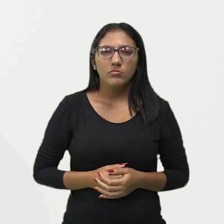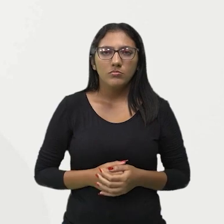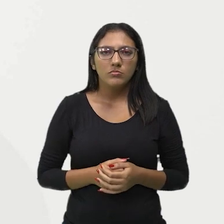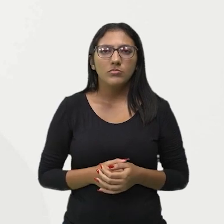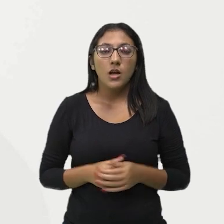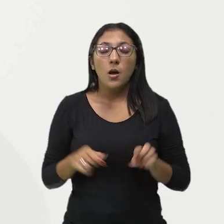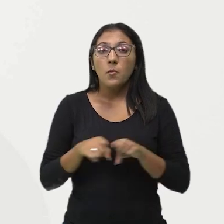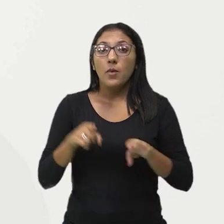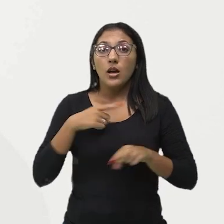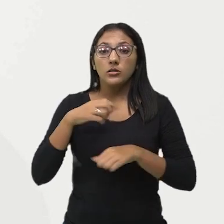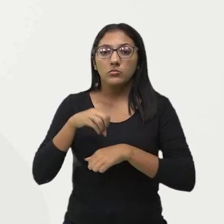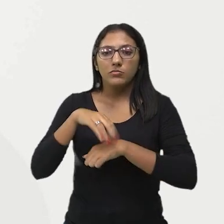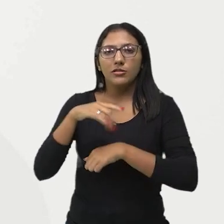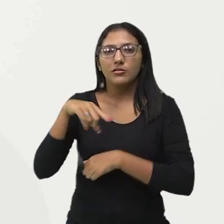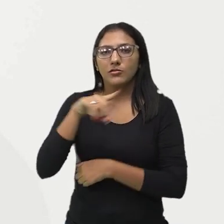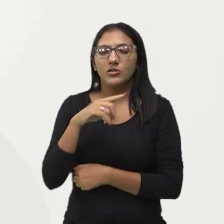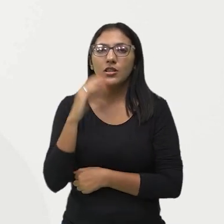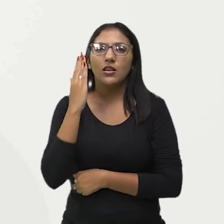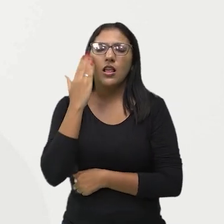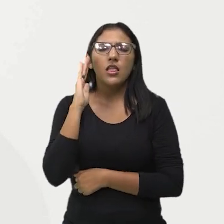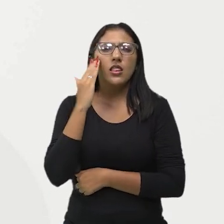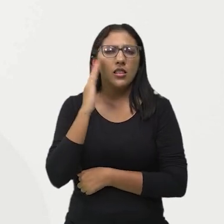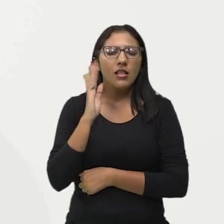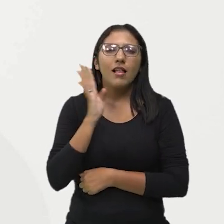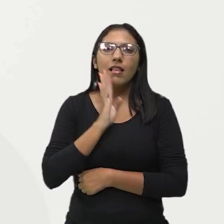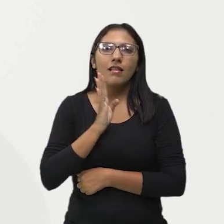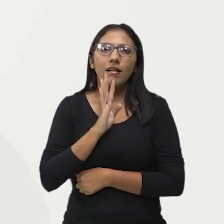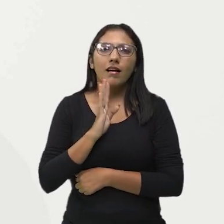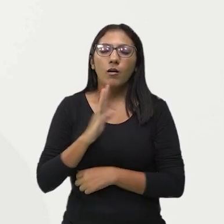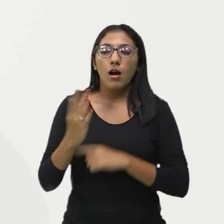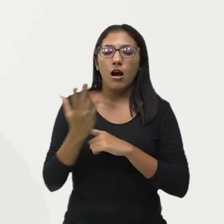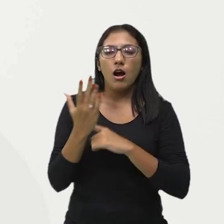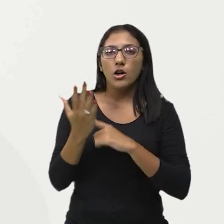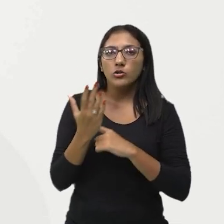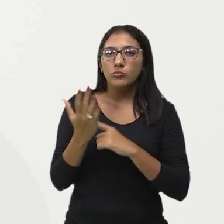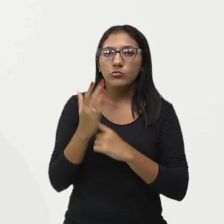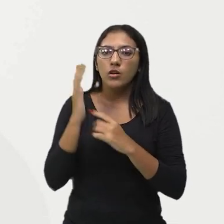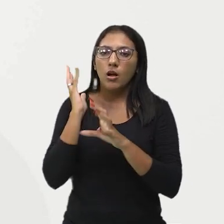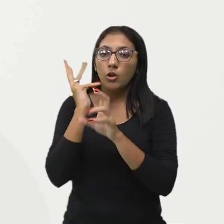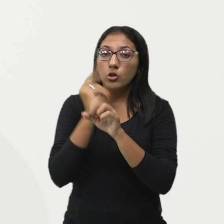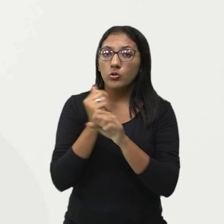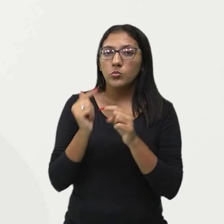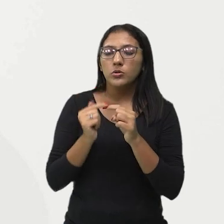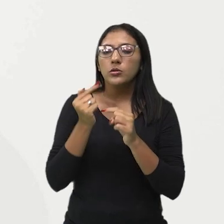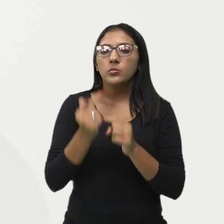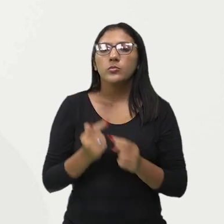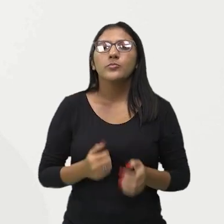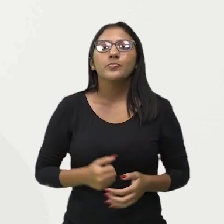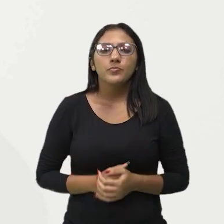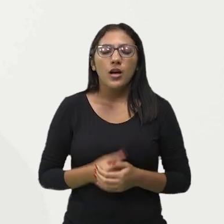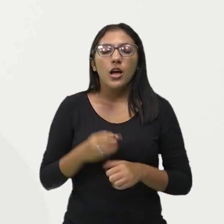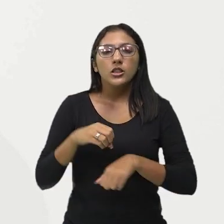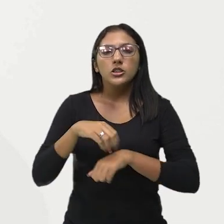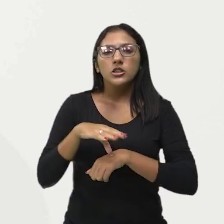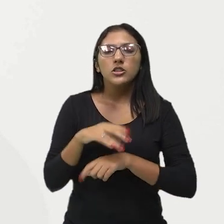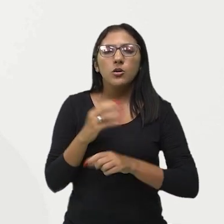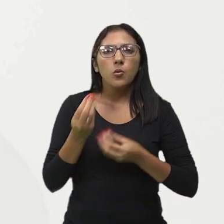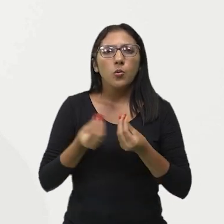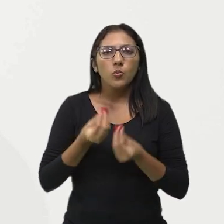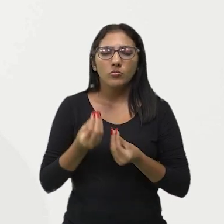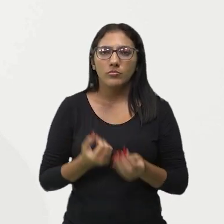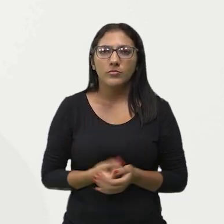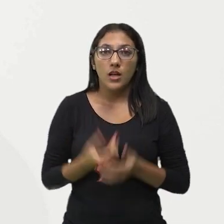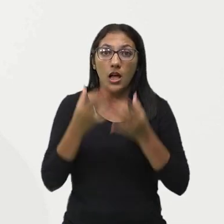saber, porque isso vai nos ajudar a resolver os problemas. Essa dica, pessoal, é o seguinte, ó. Atenção, o professor vai falar agora para ti, ó. Aqui